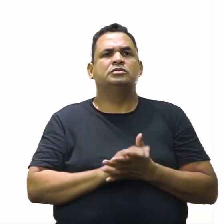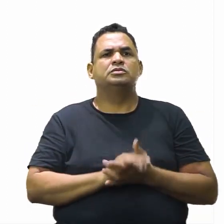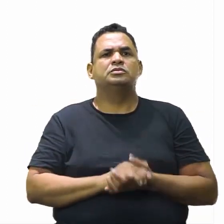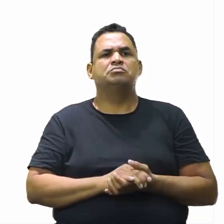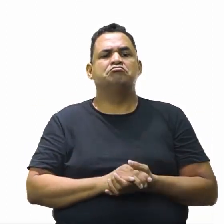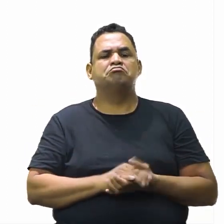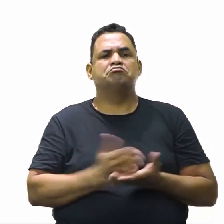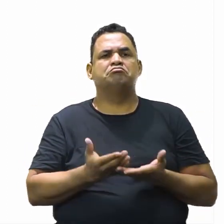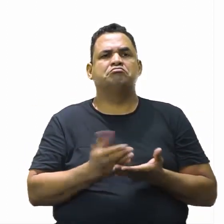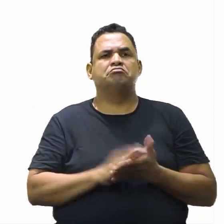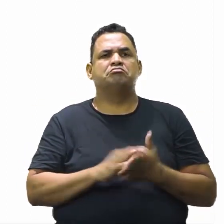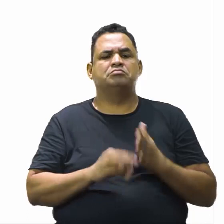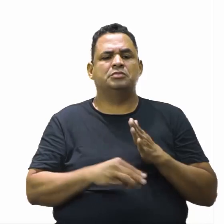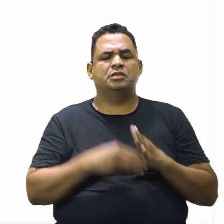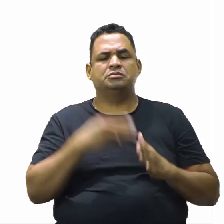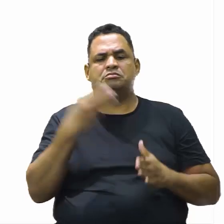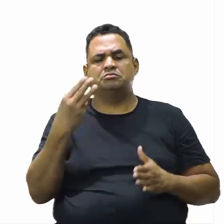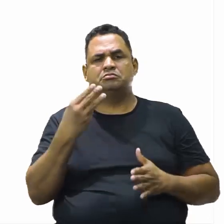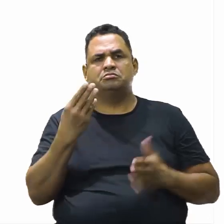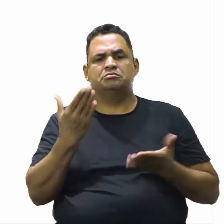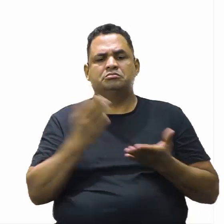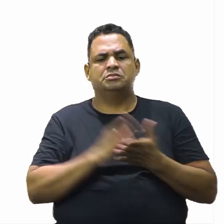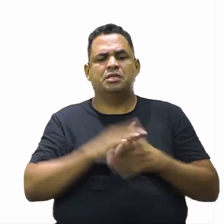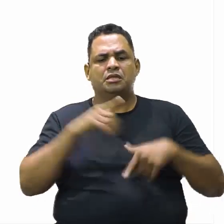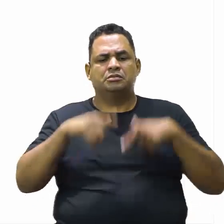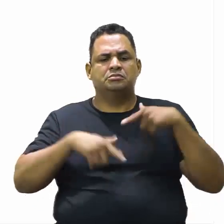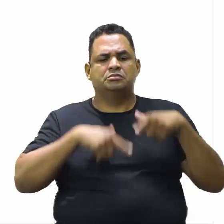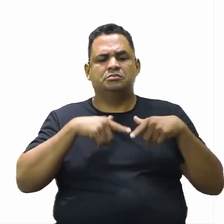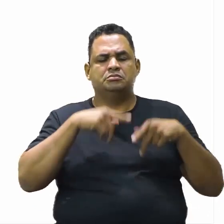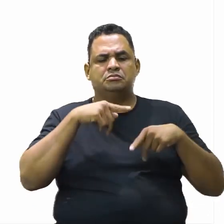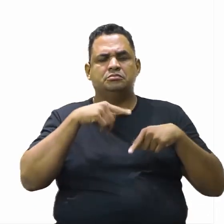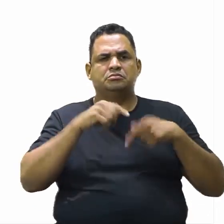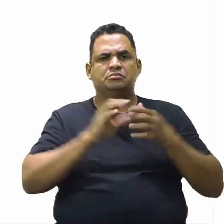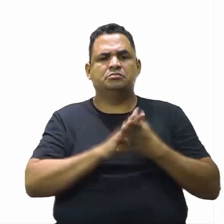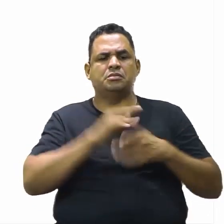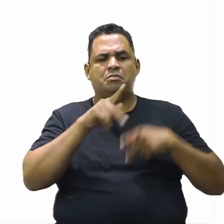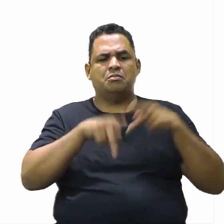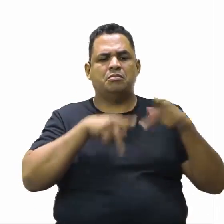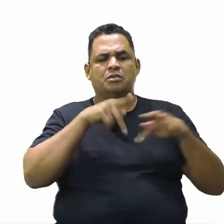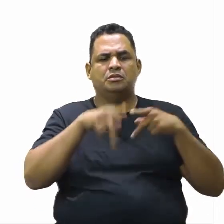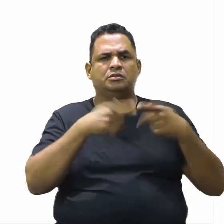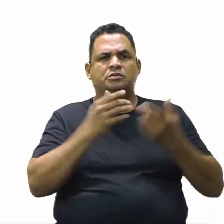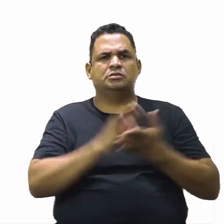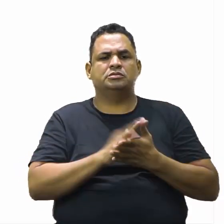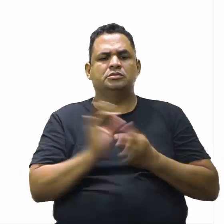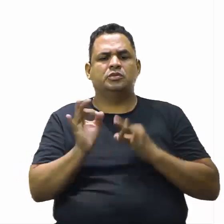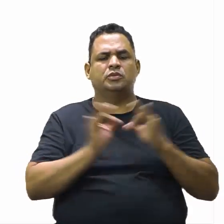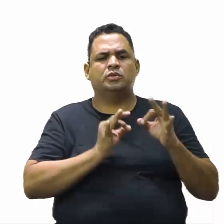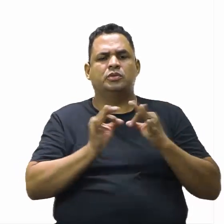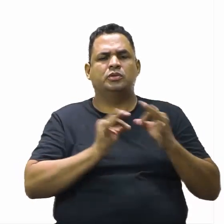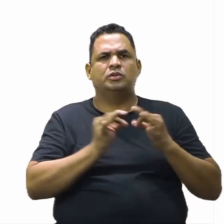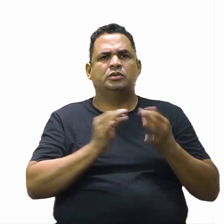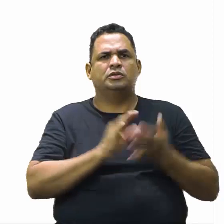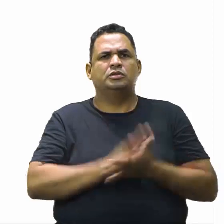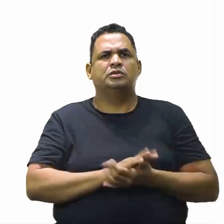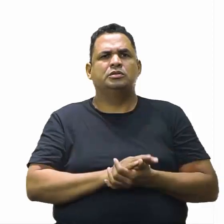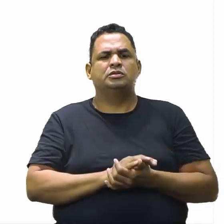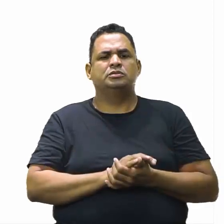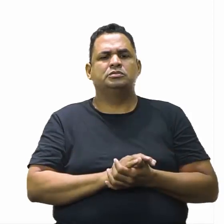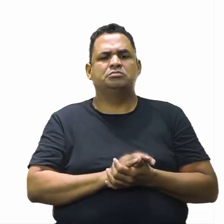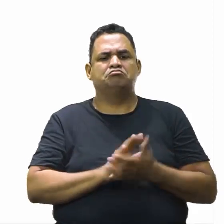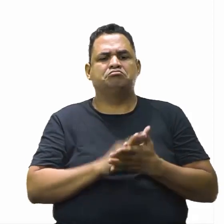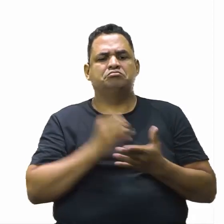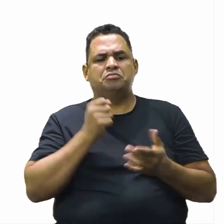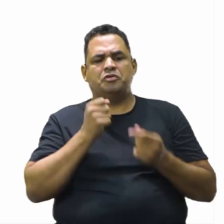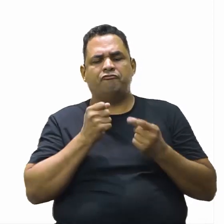setor da maior participação na PEA de Rondônia é o setor terciário, formado aí pelo setor de